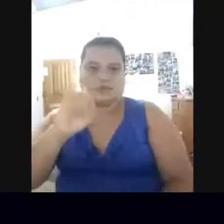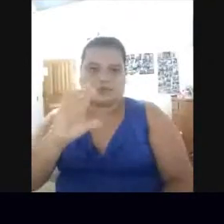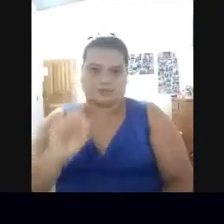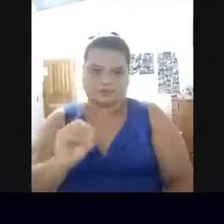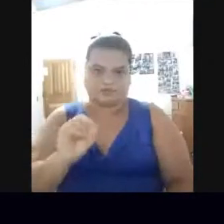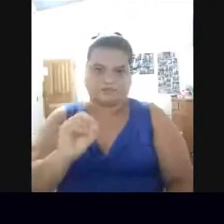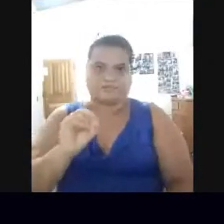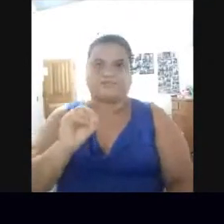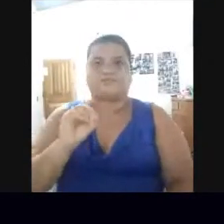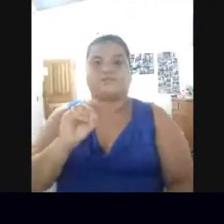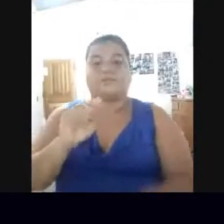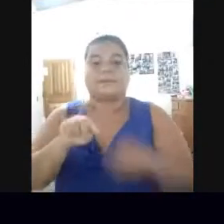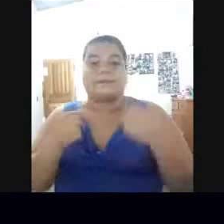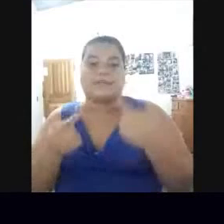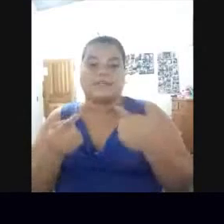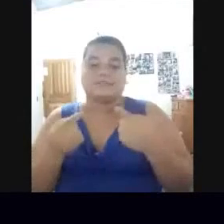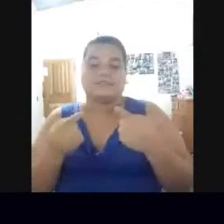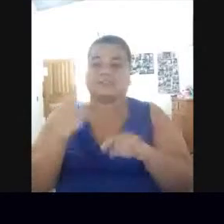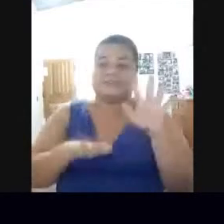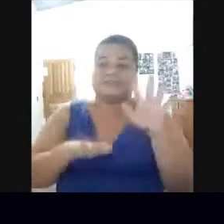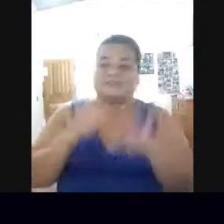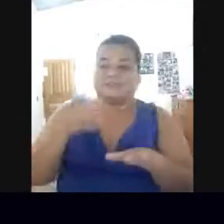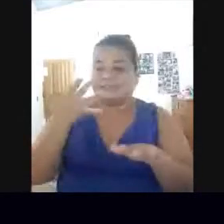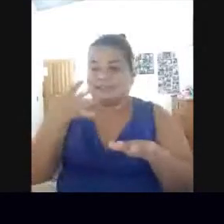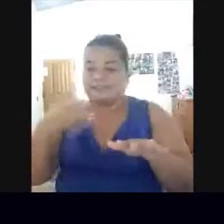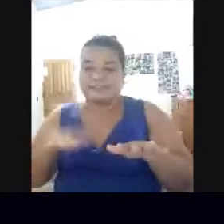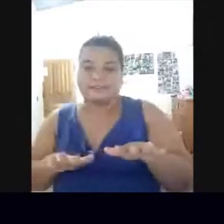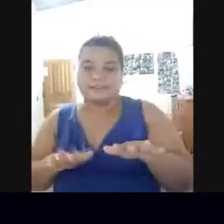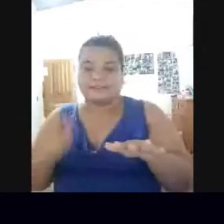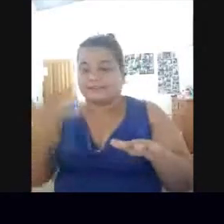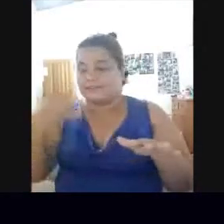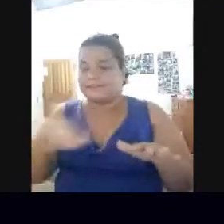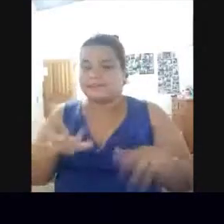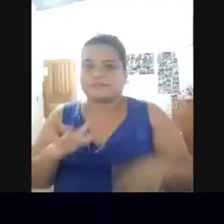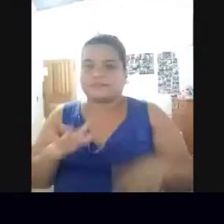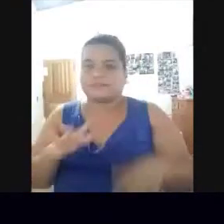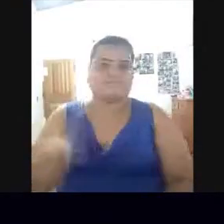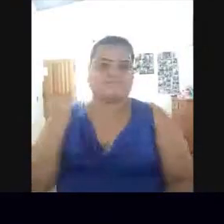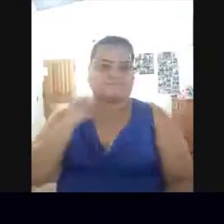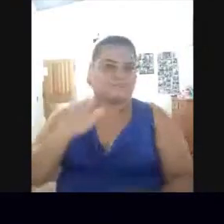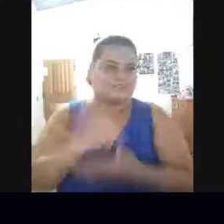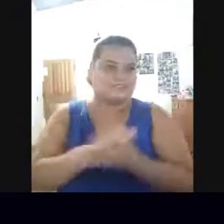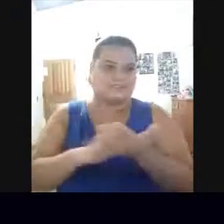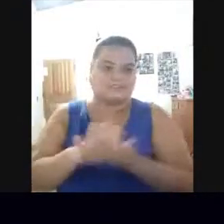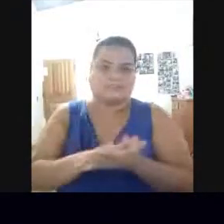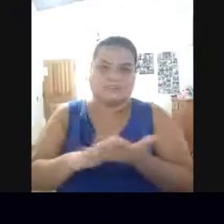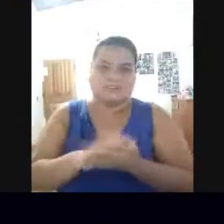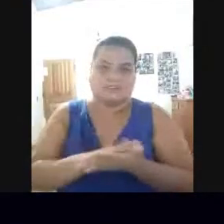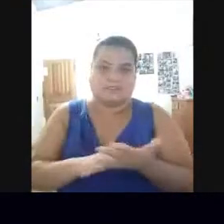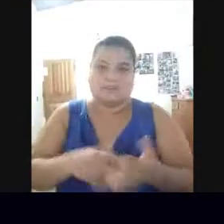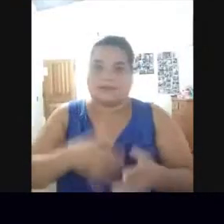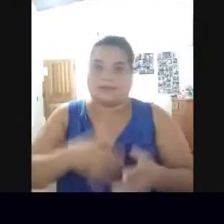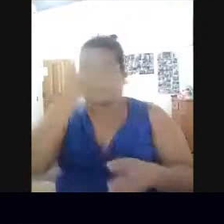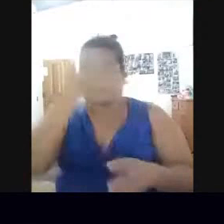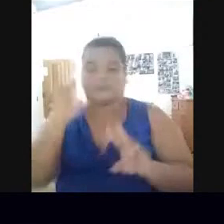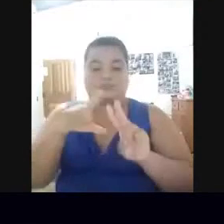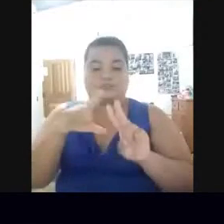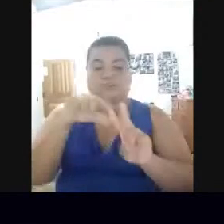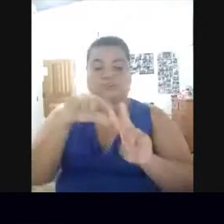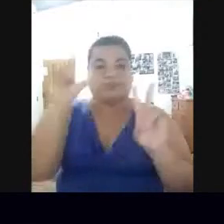que a criança não vai conseguir consumir, porque assim, adequar a gente consegue. Tem indivíduos veganos que são